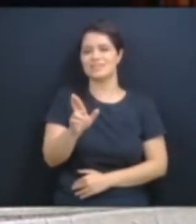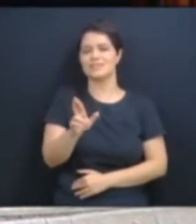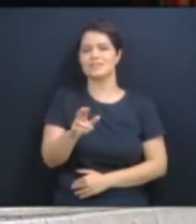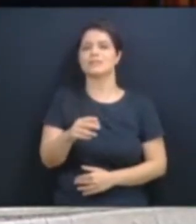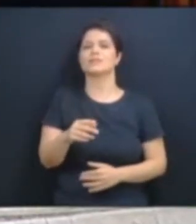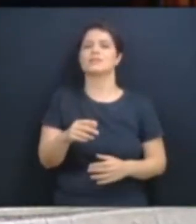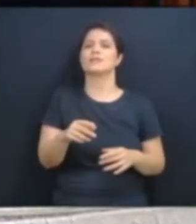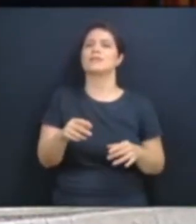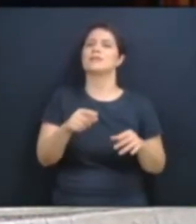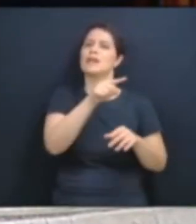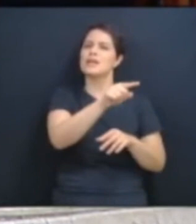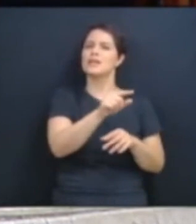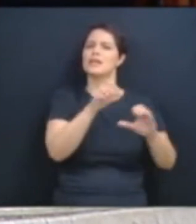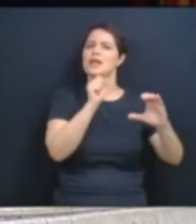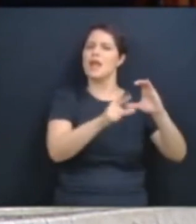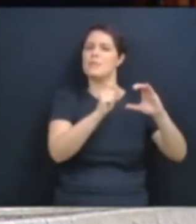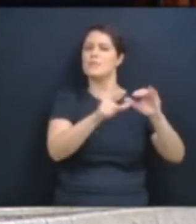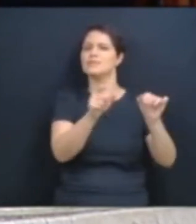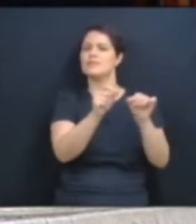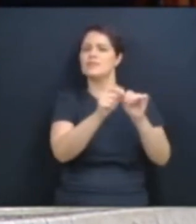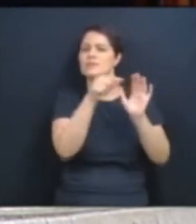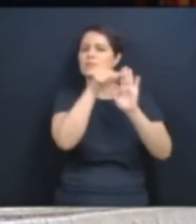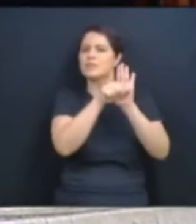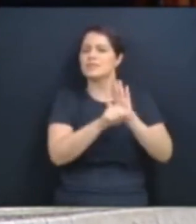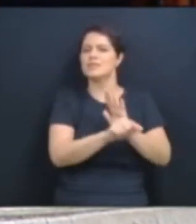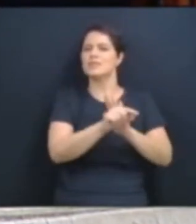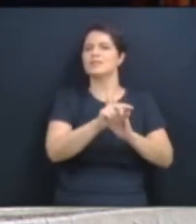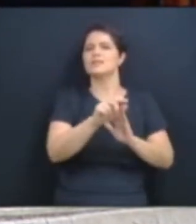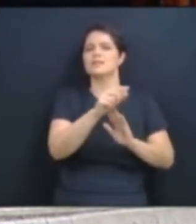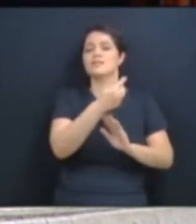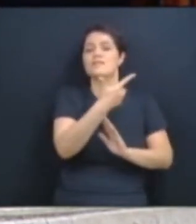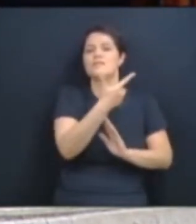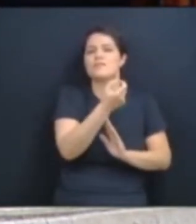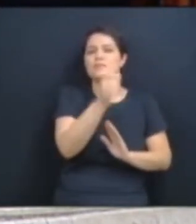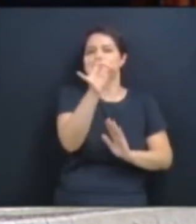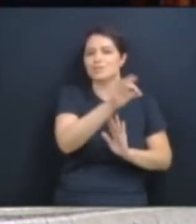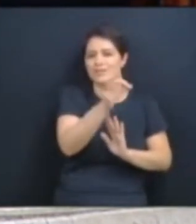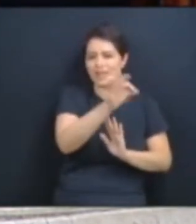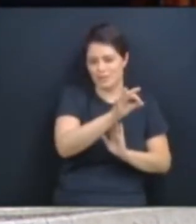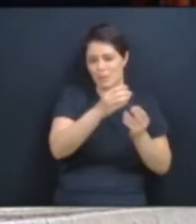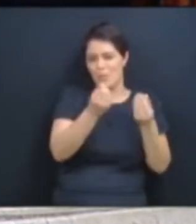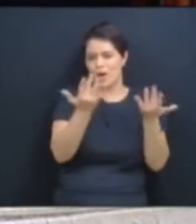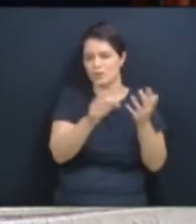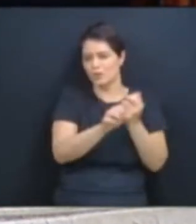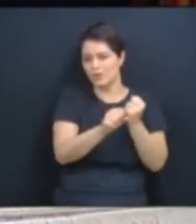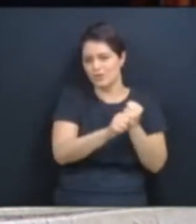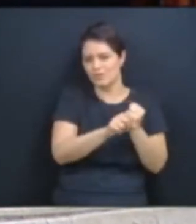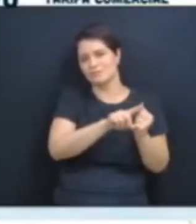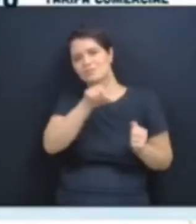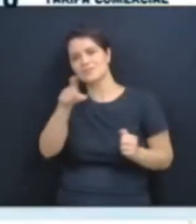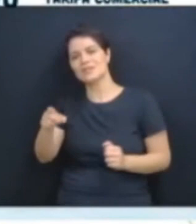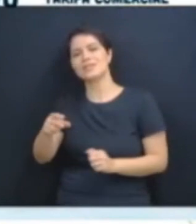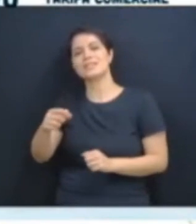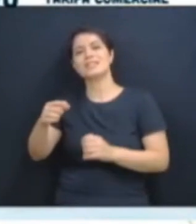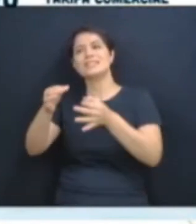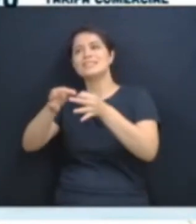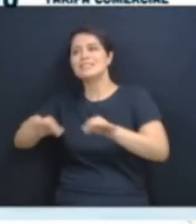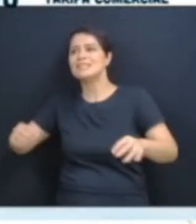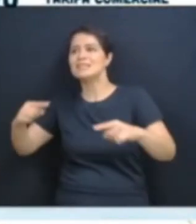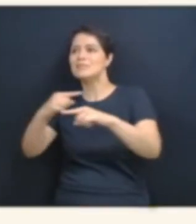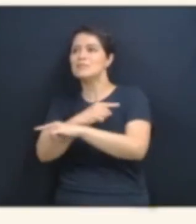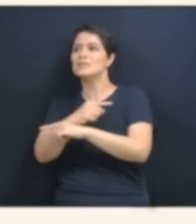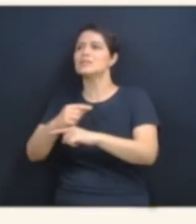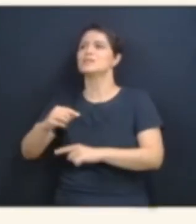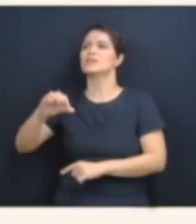aplicar 20%, a tarifa para pista simples fica R$ 9,66 e a tarifa com degrau tarifário R$